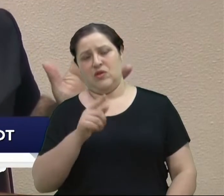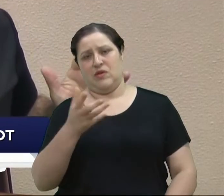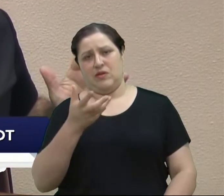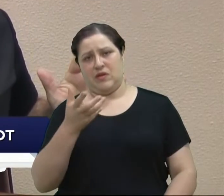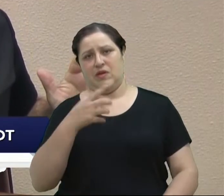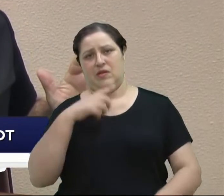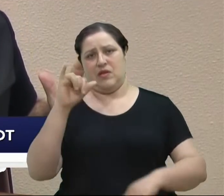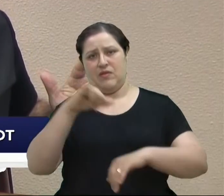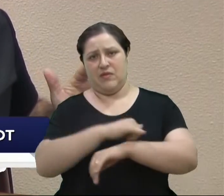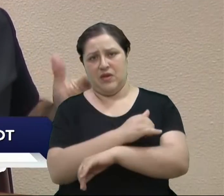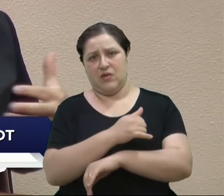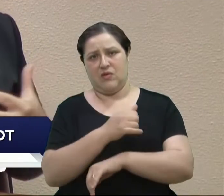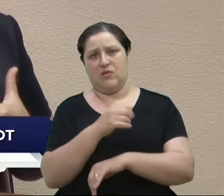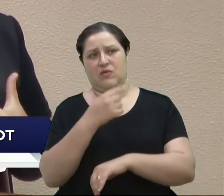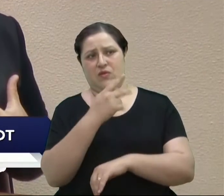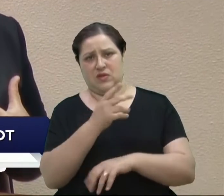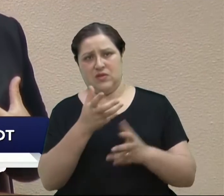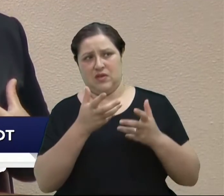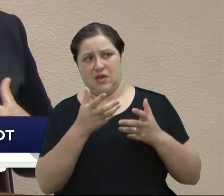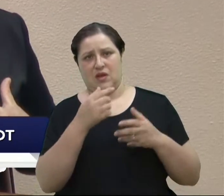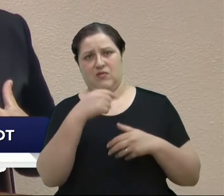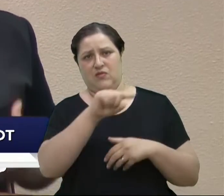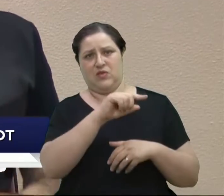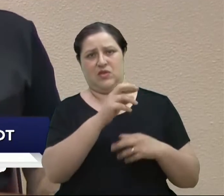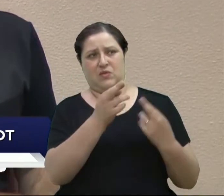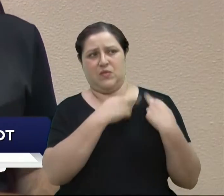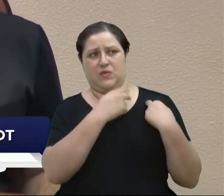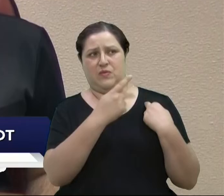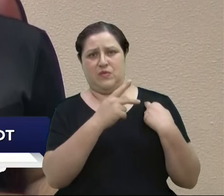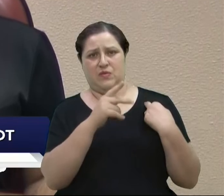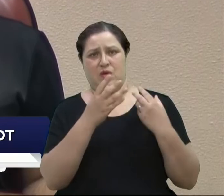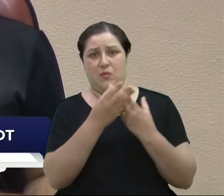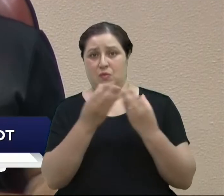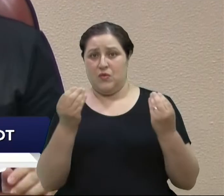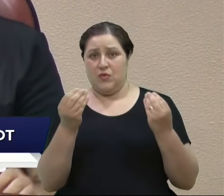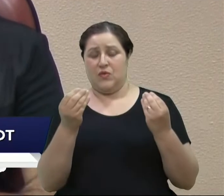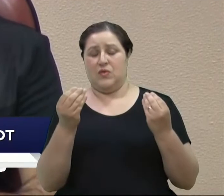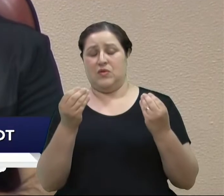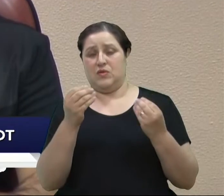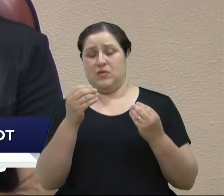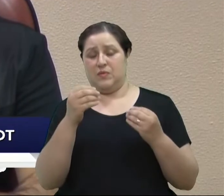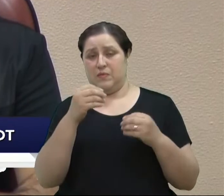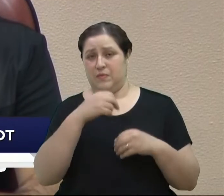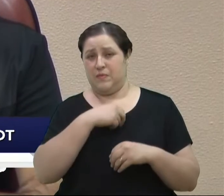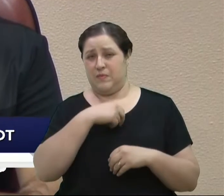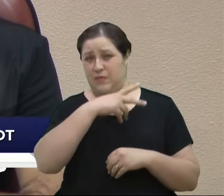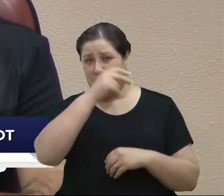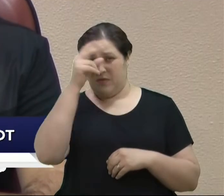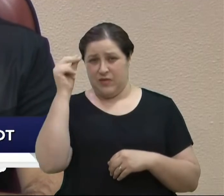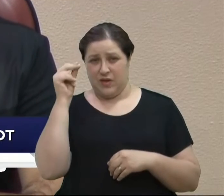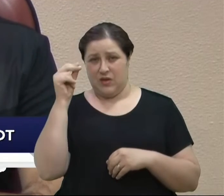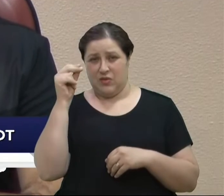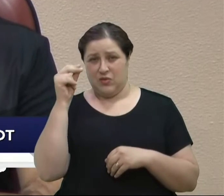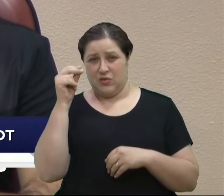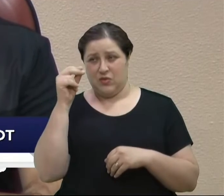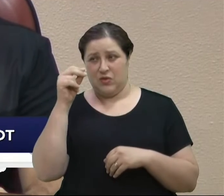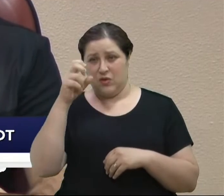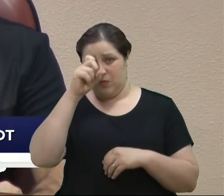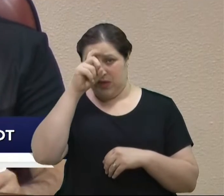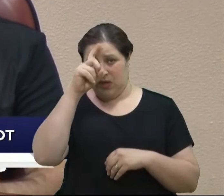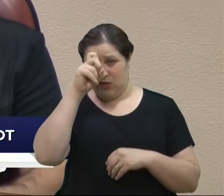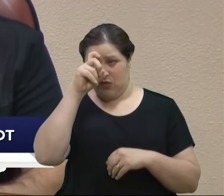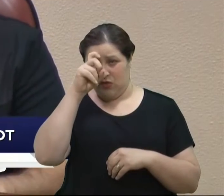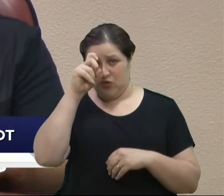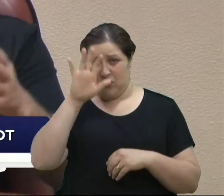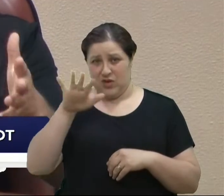Não venham pedir nada para nós. Então, muitos prefeitos fecharam a porta para o Hospital Geral. Então, esse desabafo aqui eu faço, porque